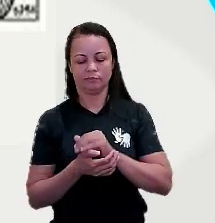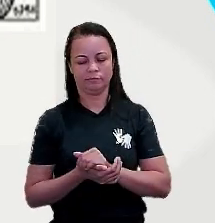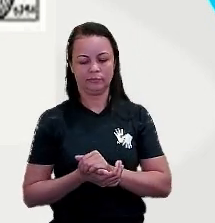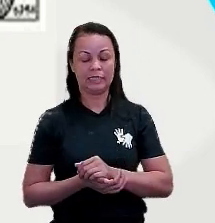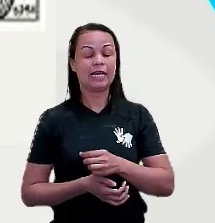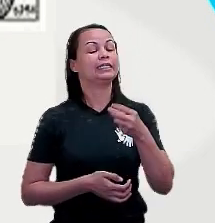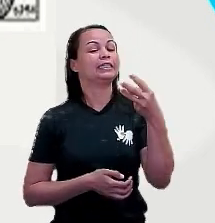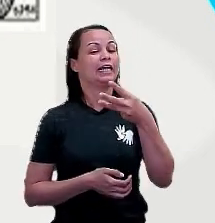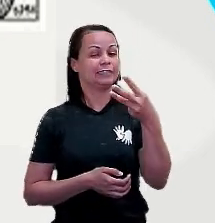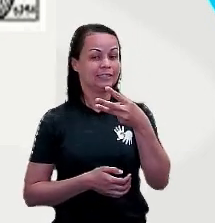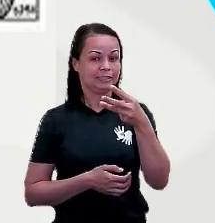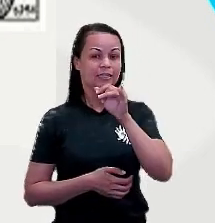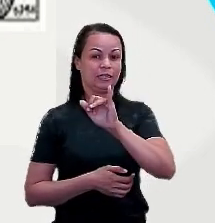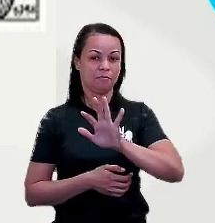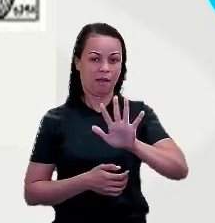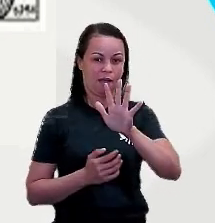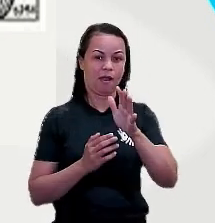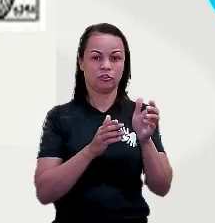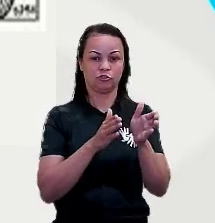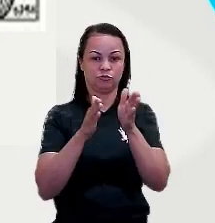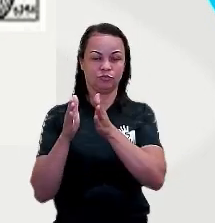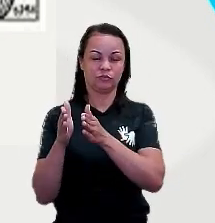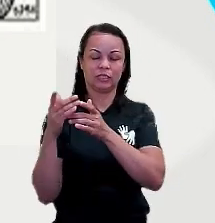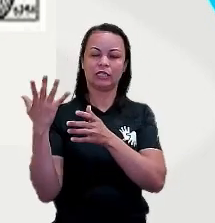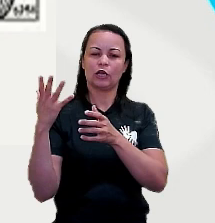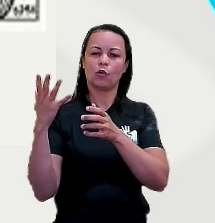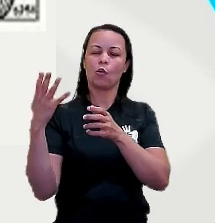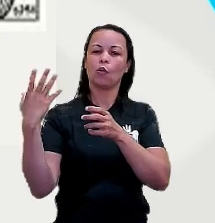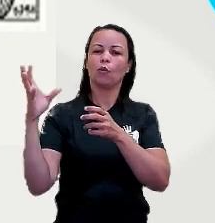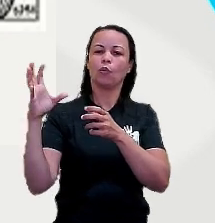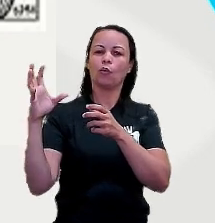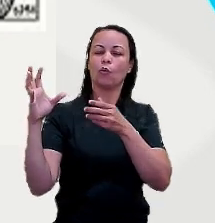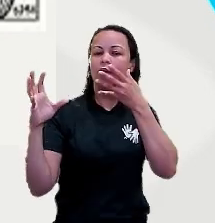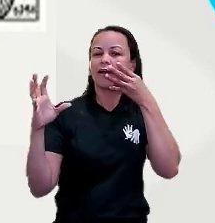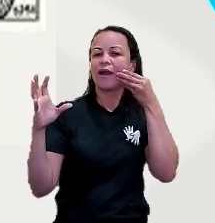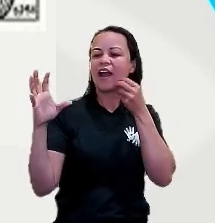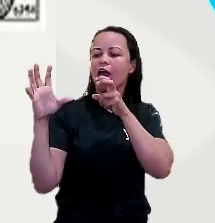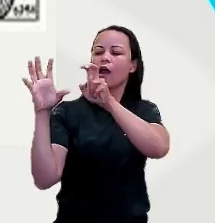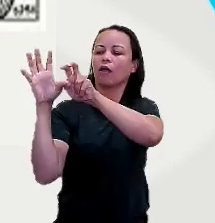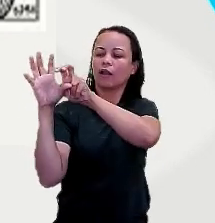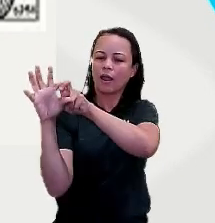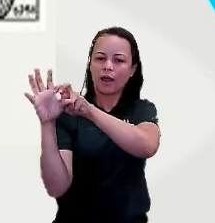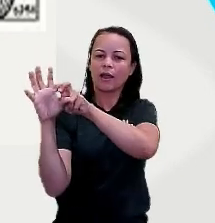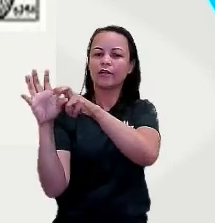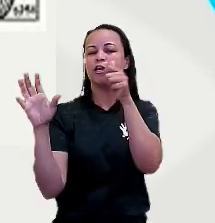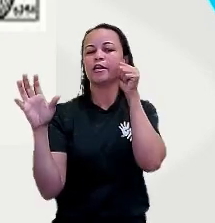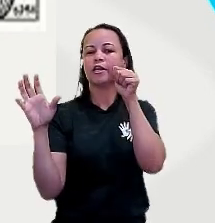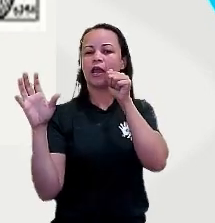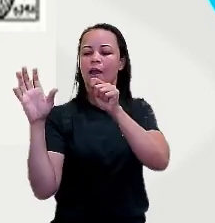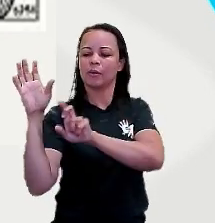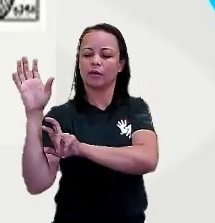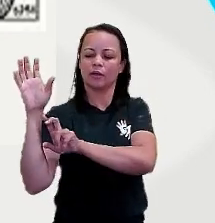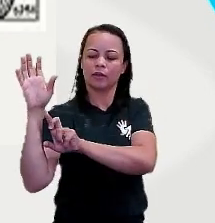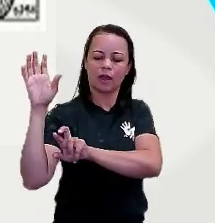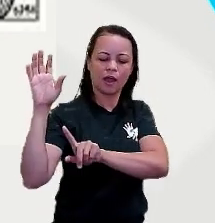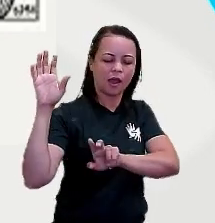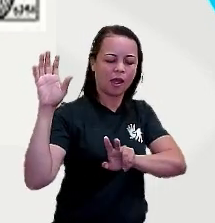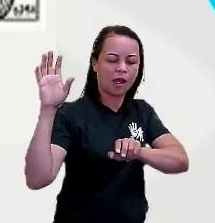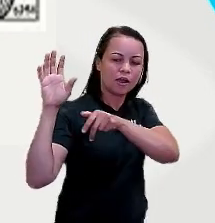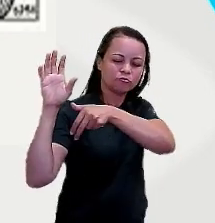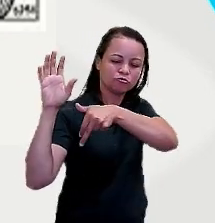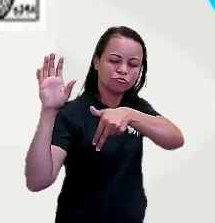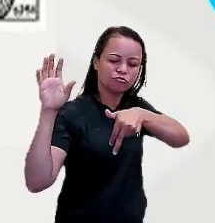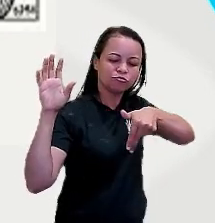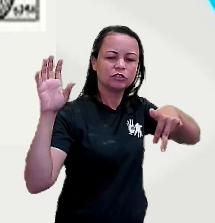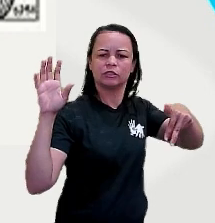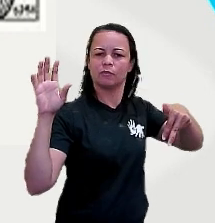terceira imagem, está mostrando o gatinho continuando lá na árvore e Magali indo embora, mastigando.